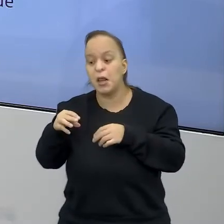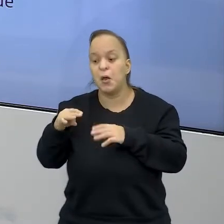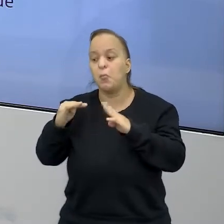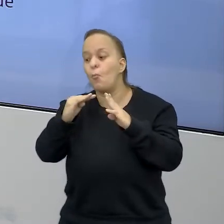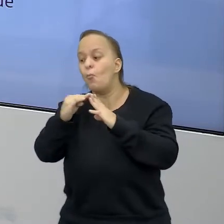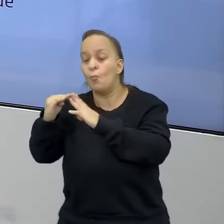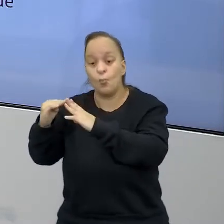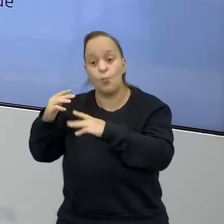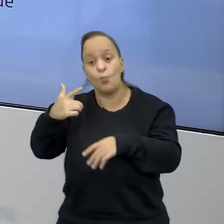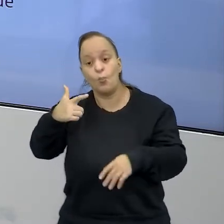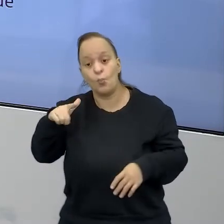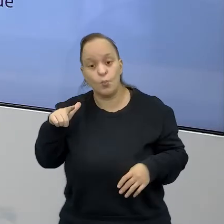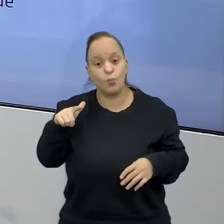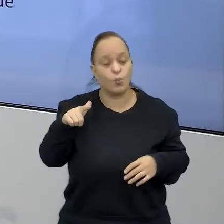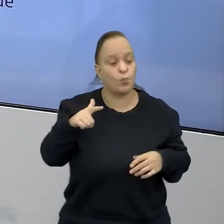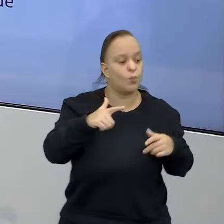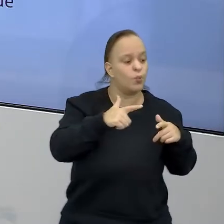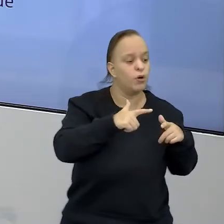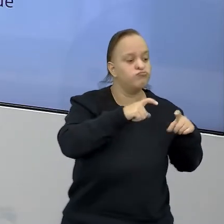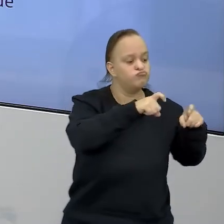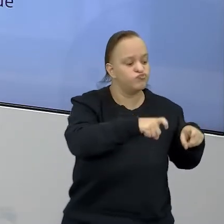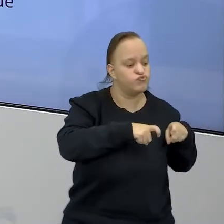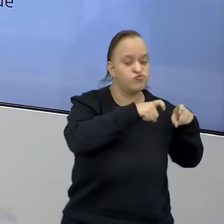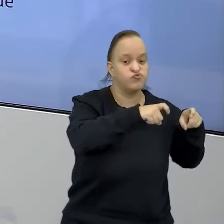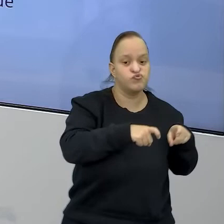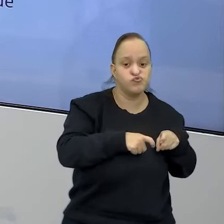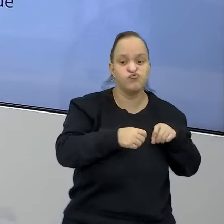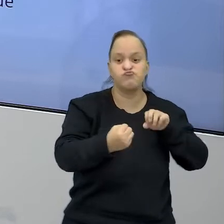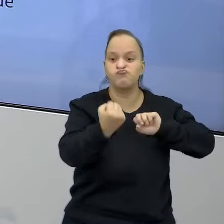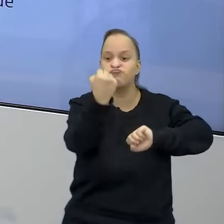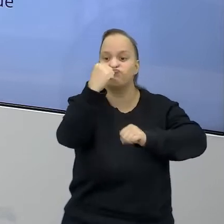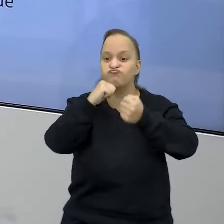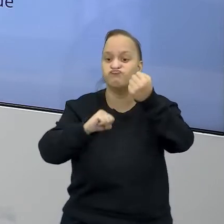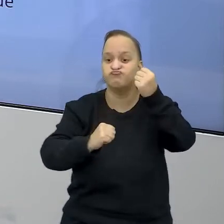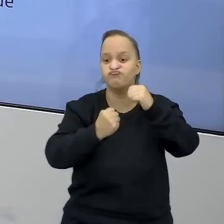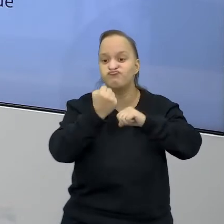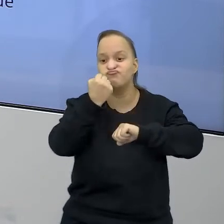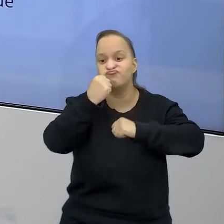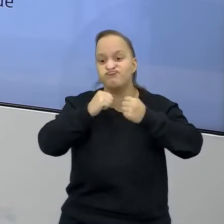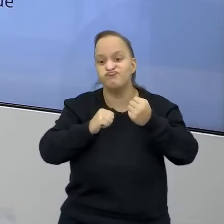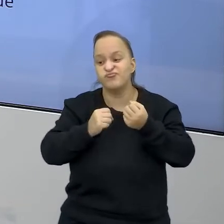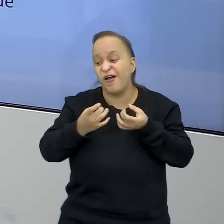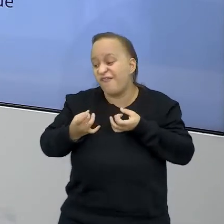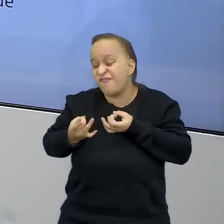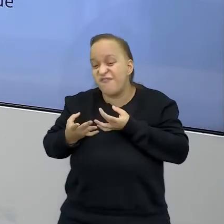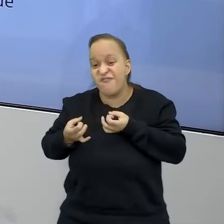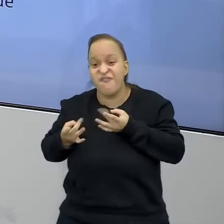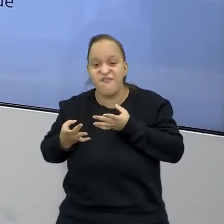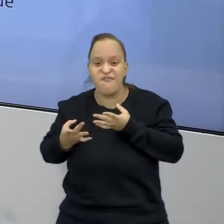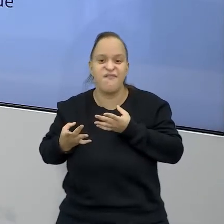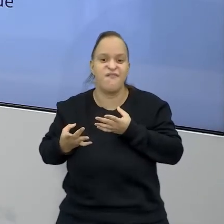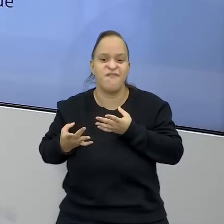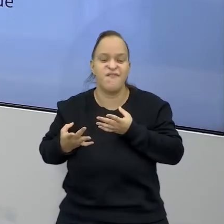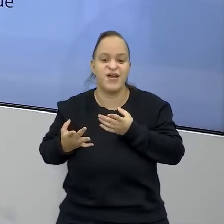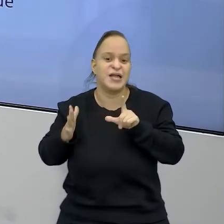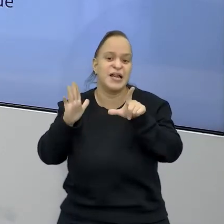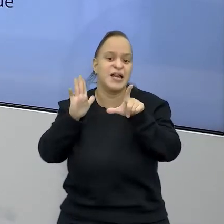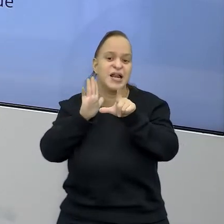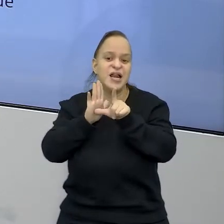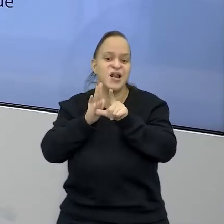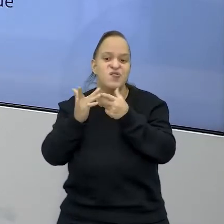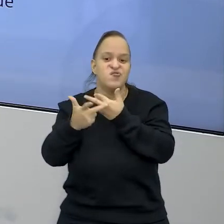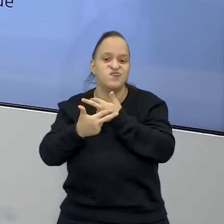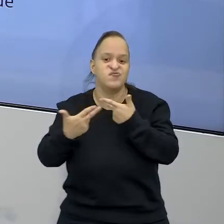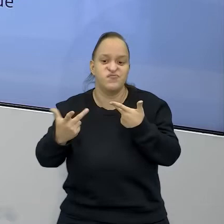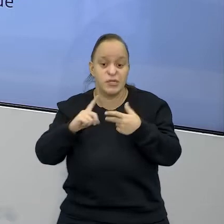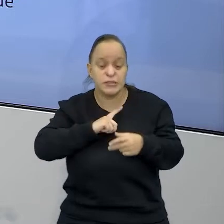zona comercial, zona industrial, isso tudo tá lá escrito no plano diretor.